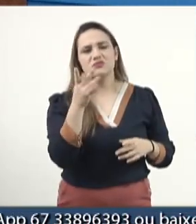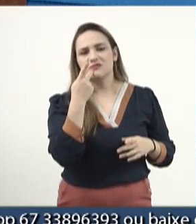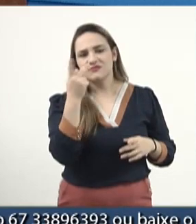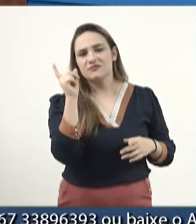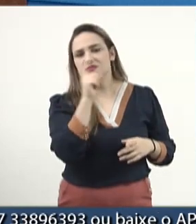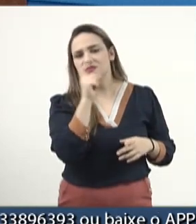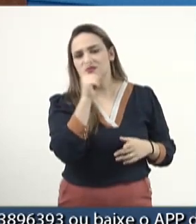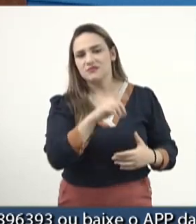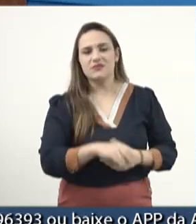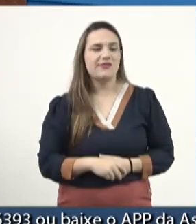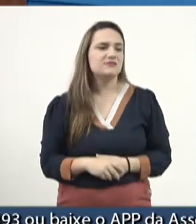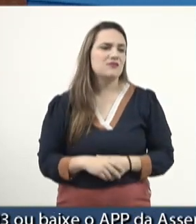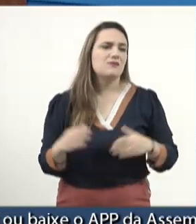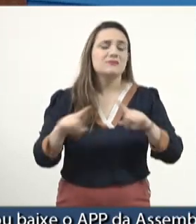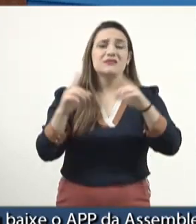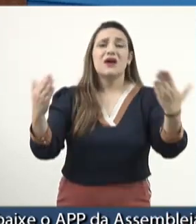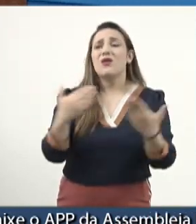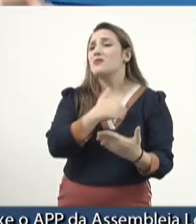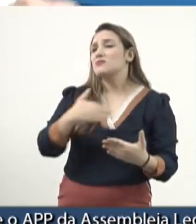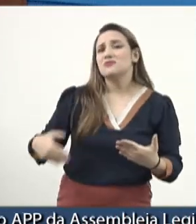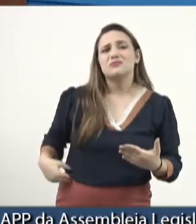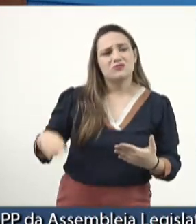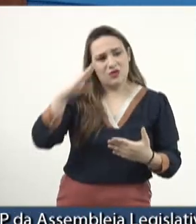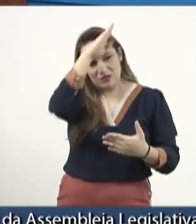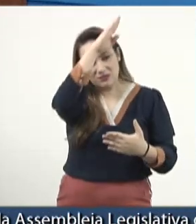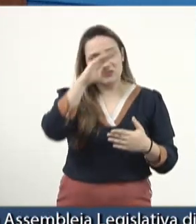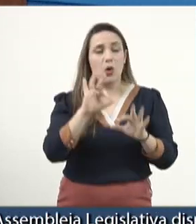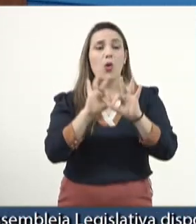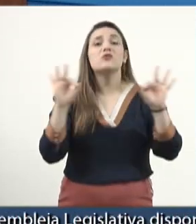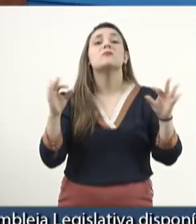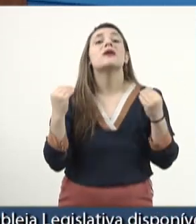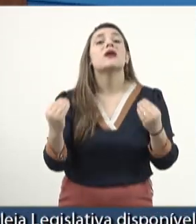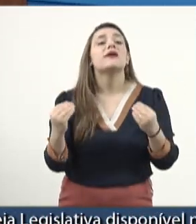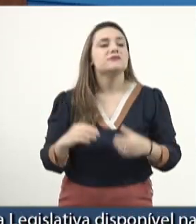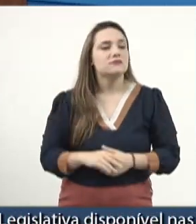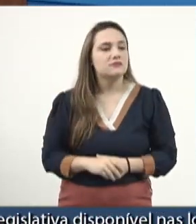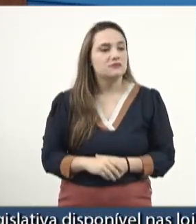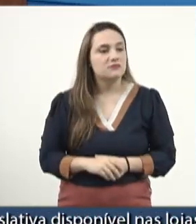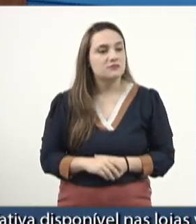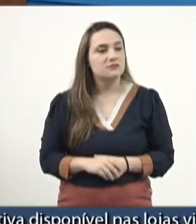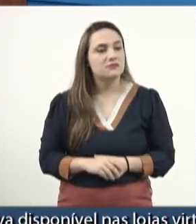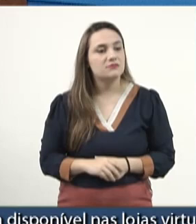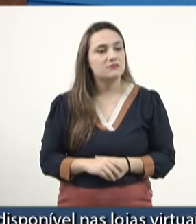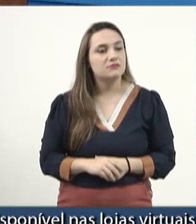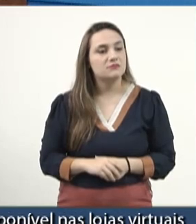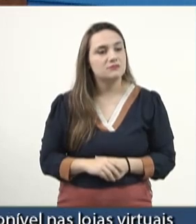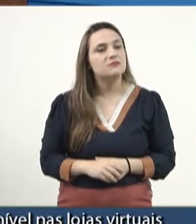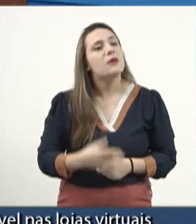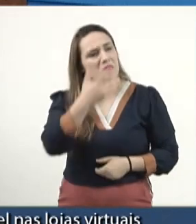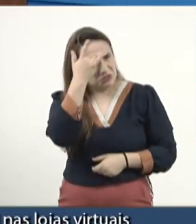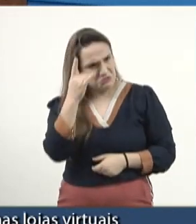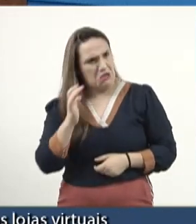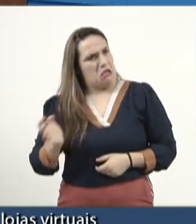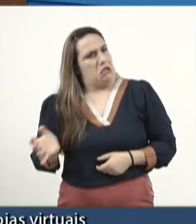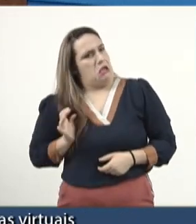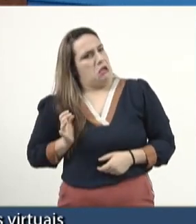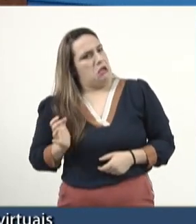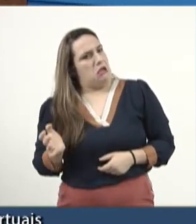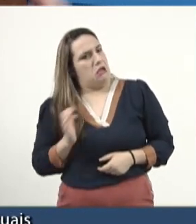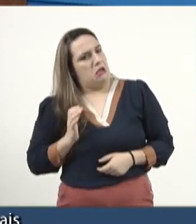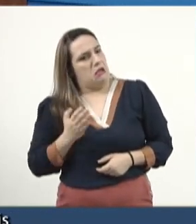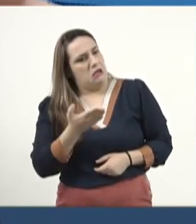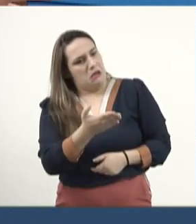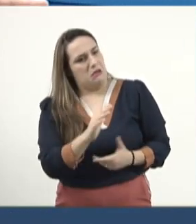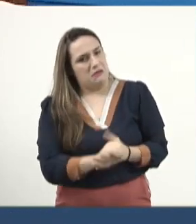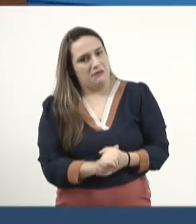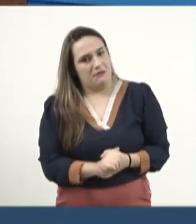Só um minutinho. Agora o governo Bolsonaro foi ótimo, sabe para quem? Deputado Zeca, para os milionários. Para